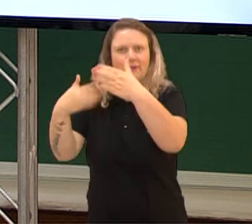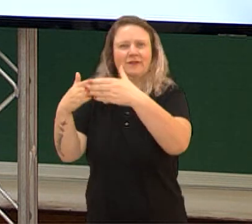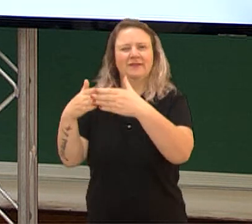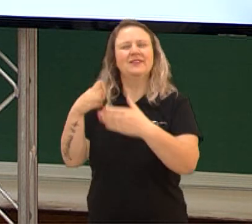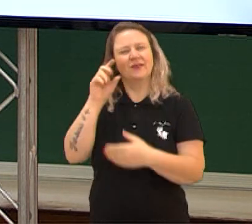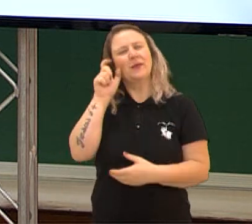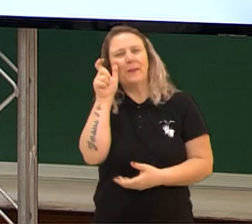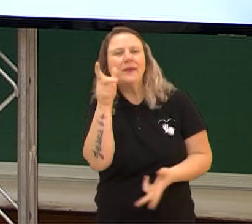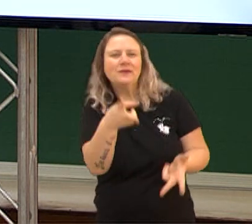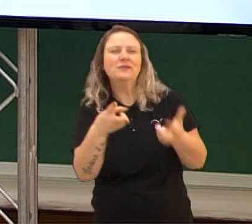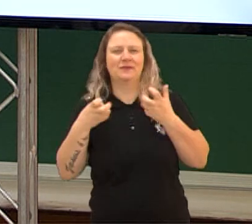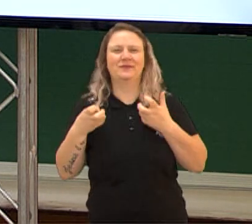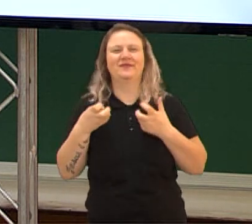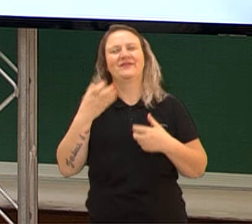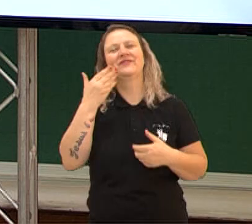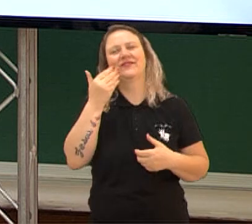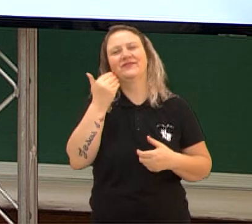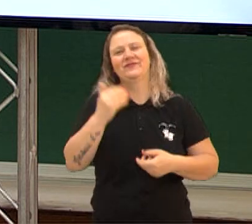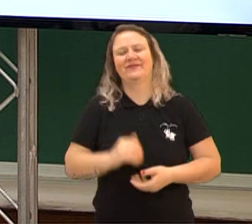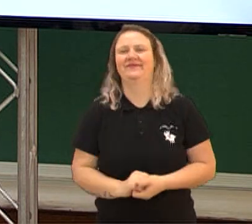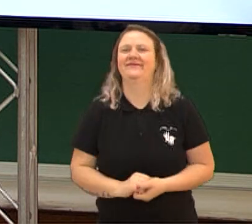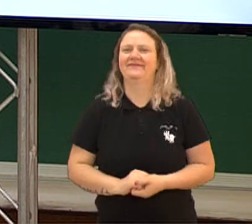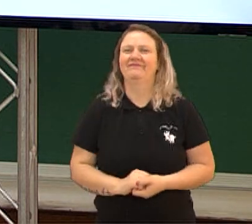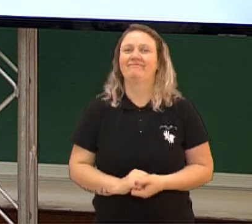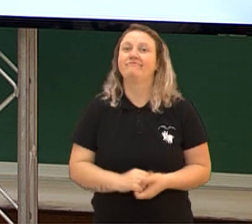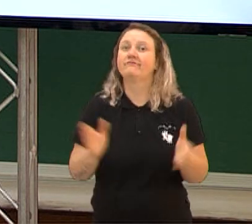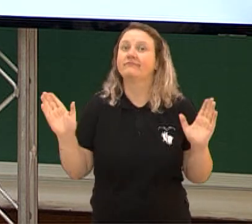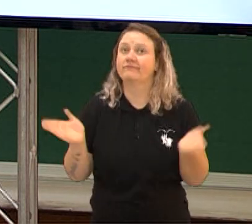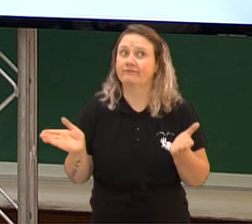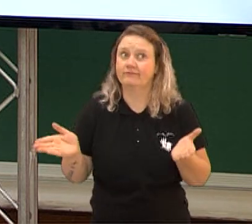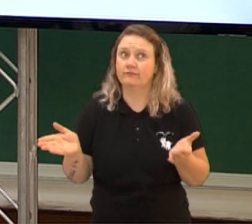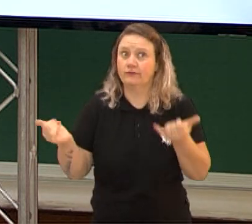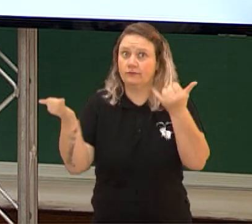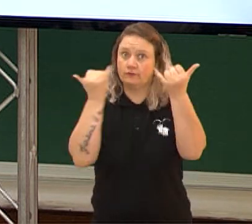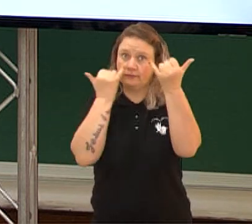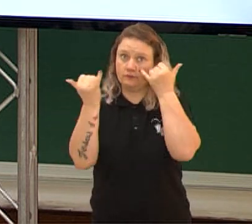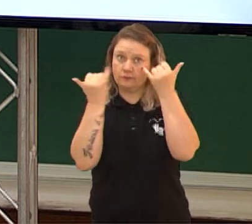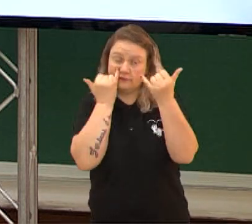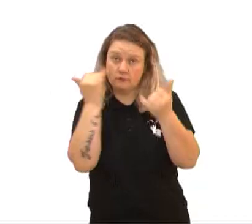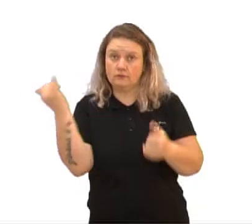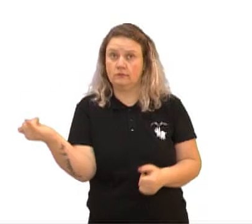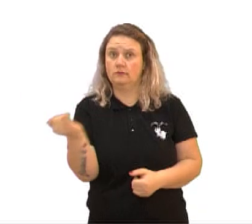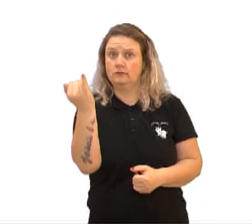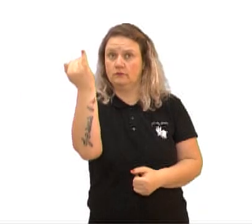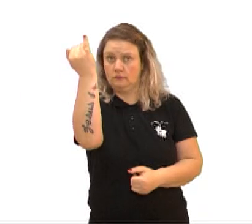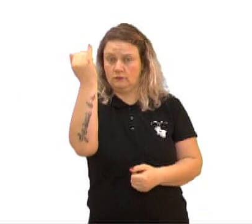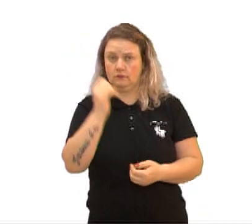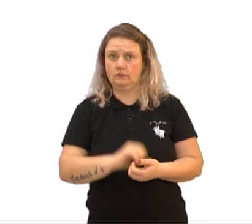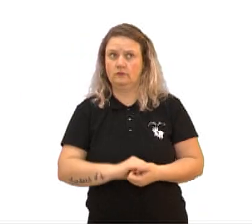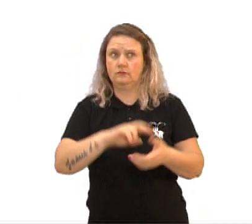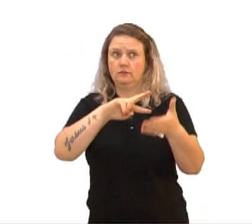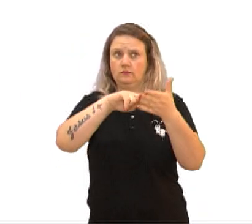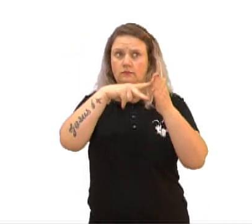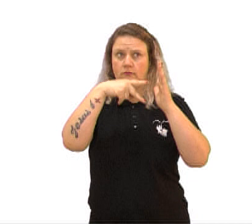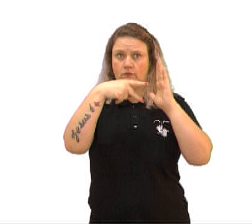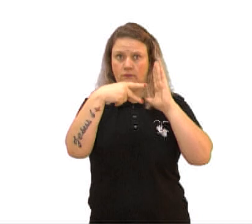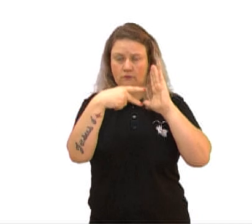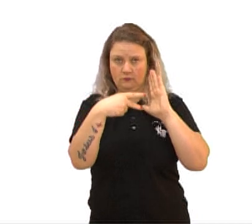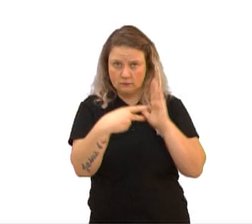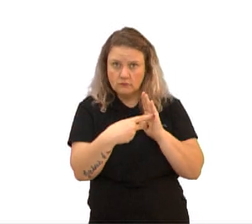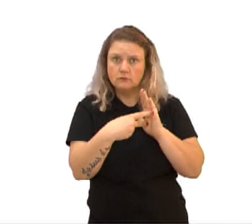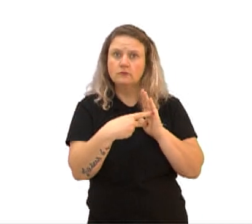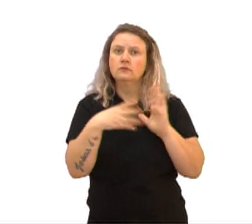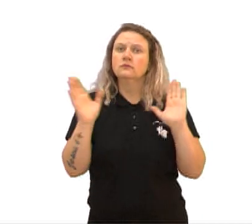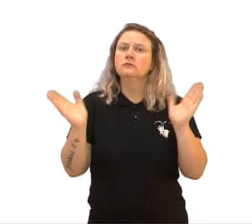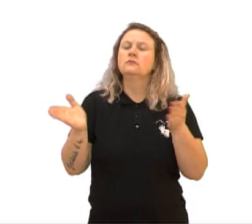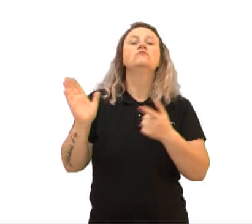Tá legal? O que eu tenho aqui para vocês? Uma informação importante. Qual é? Da definição,